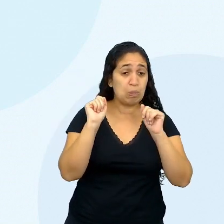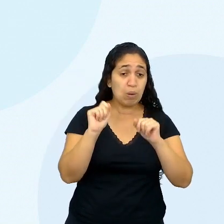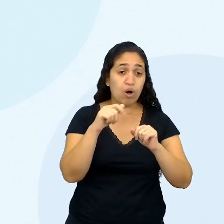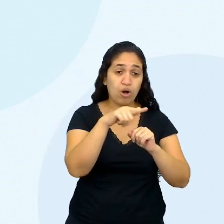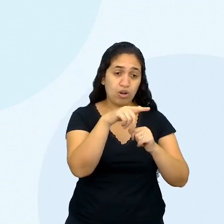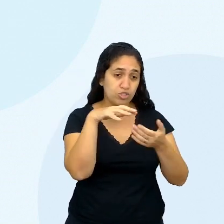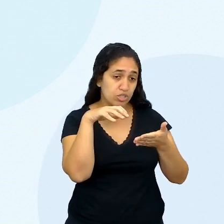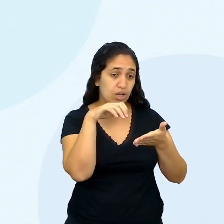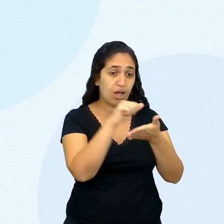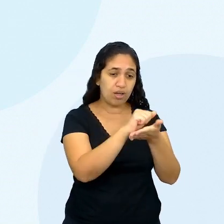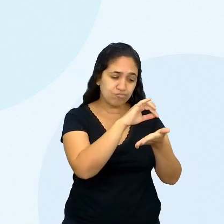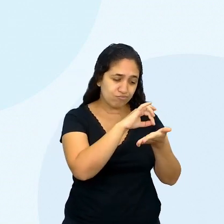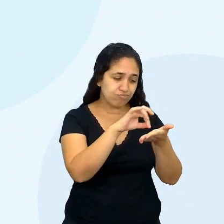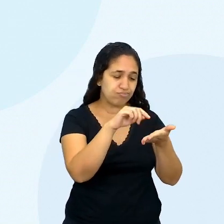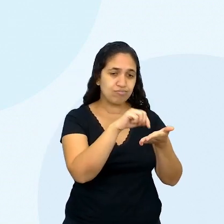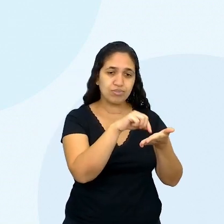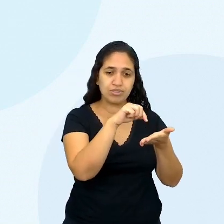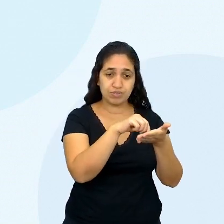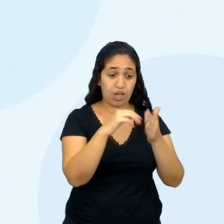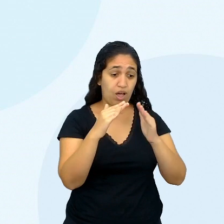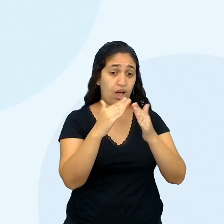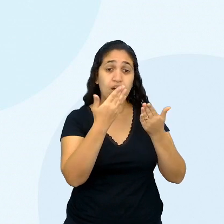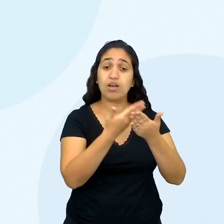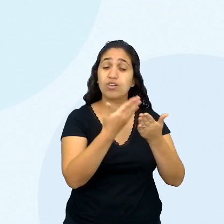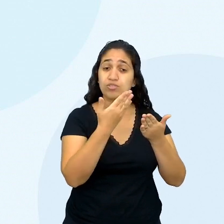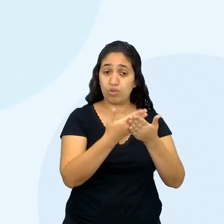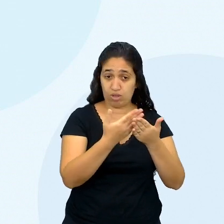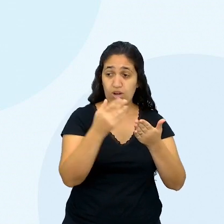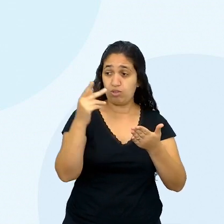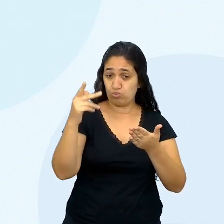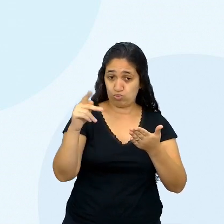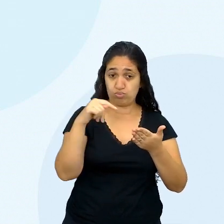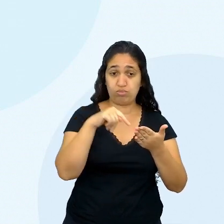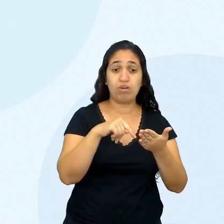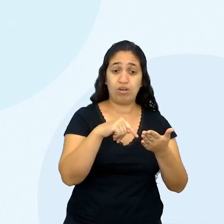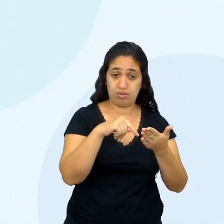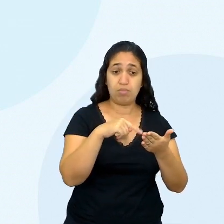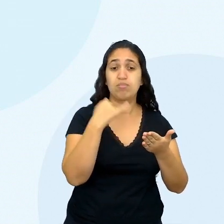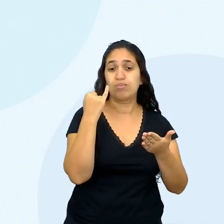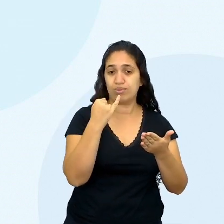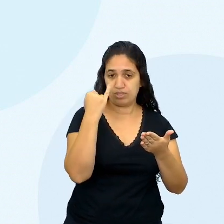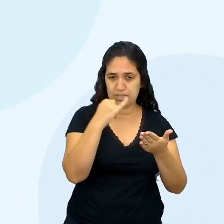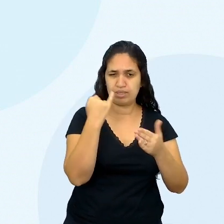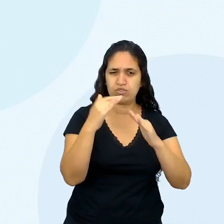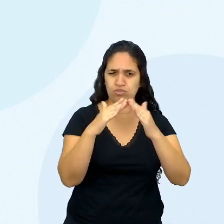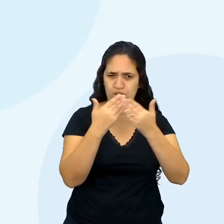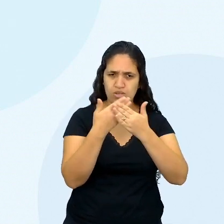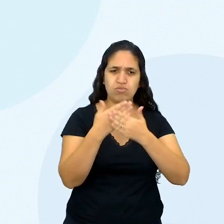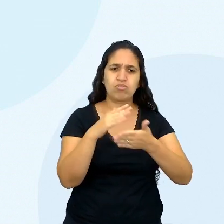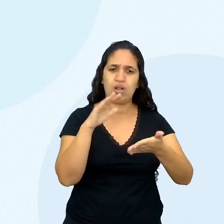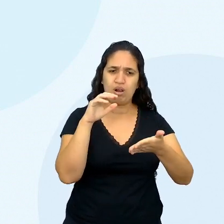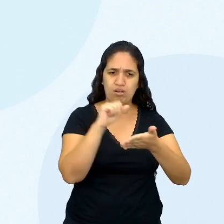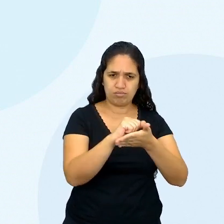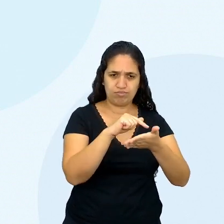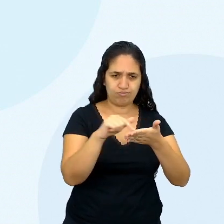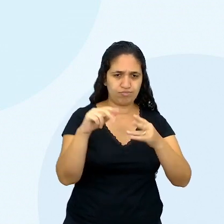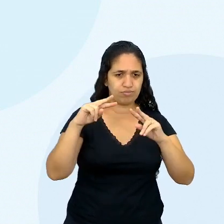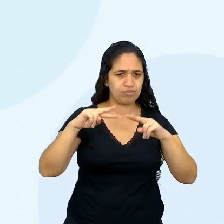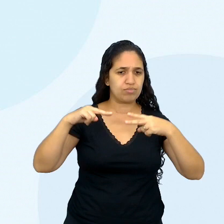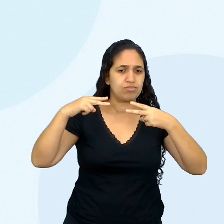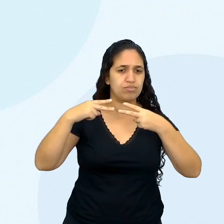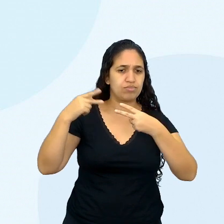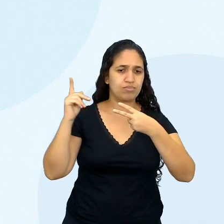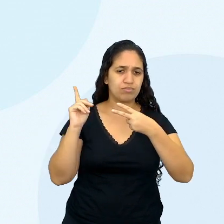sua inscrição e a inscrição da sua escola. É muito importante que você faça a inscrição da sua escola por esse link que você está vendo